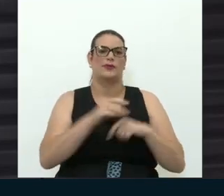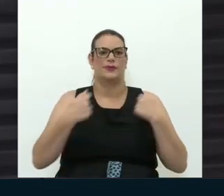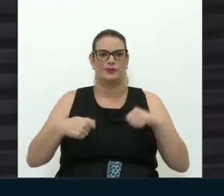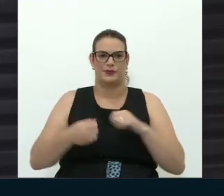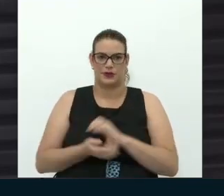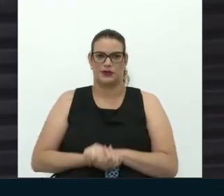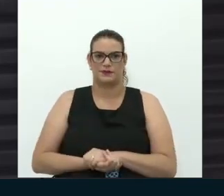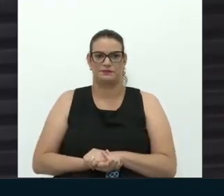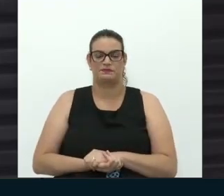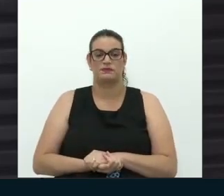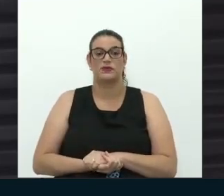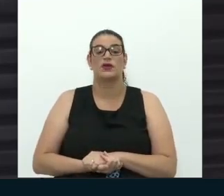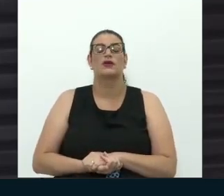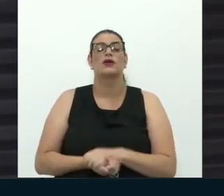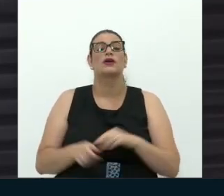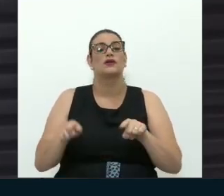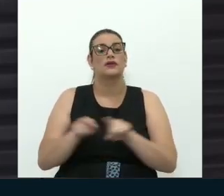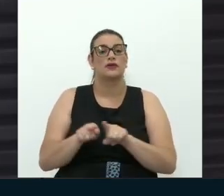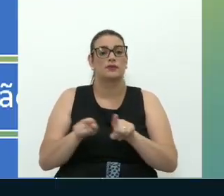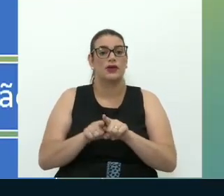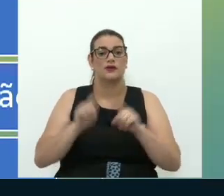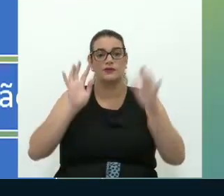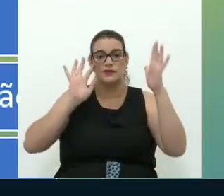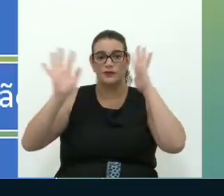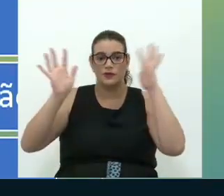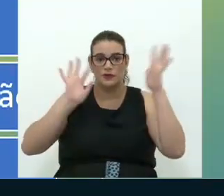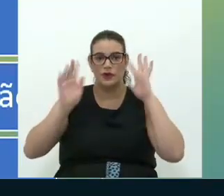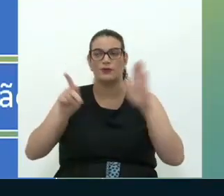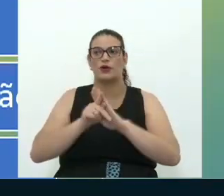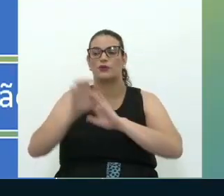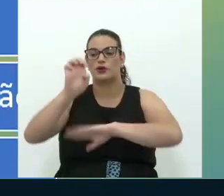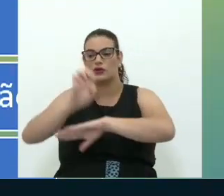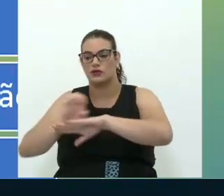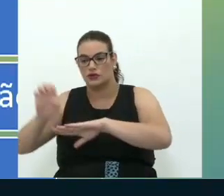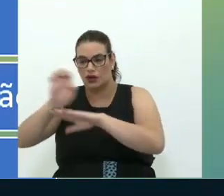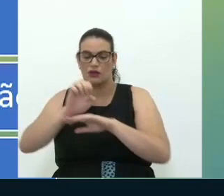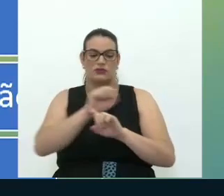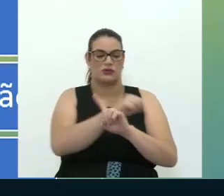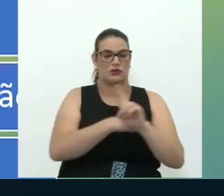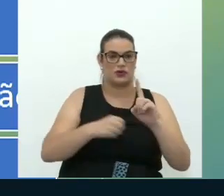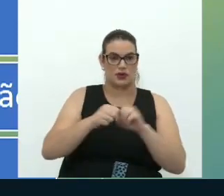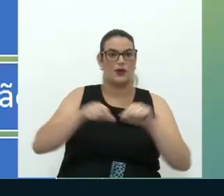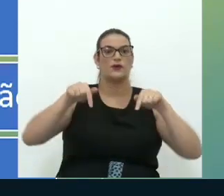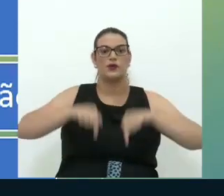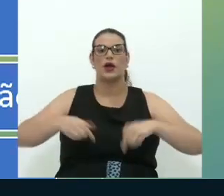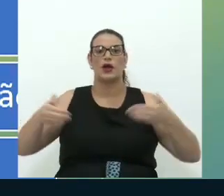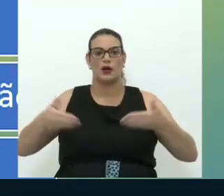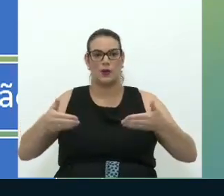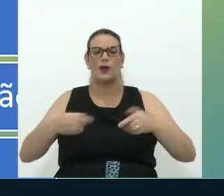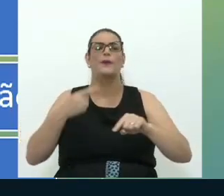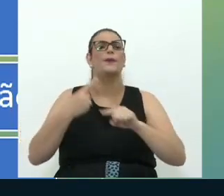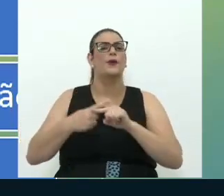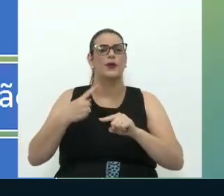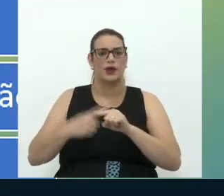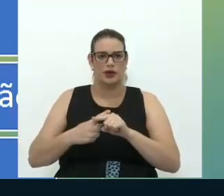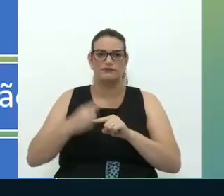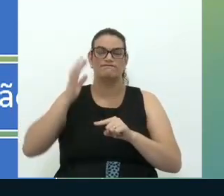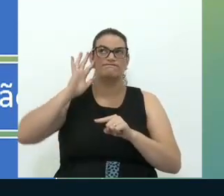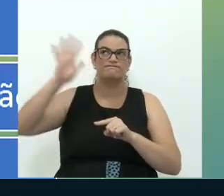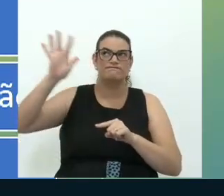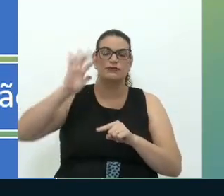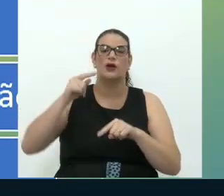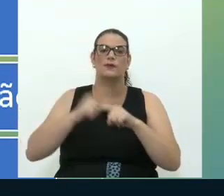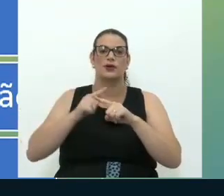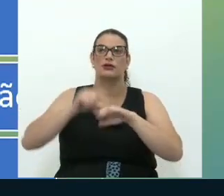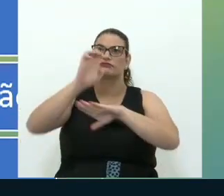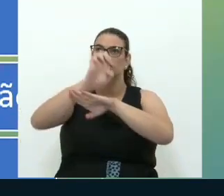ainda a gente precisa repensar também a relação estado e sociedade nos tempos atuais por quê Porque a gente pensa no